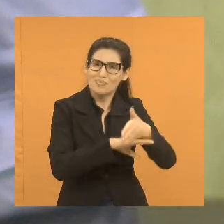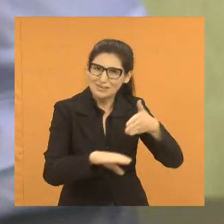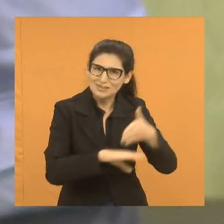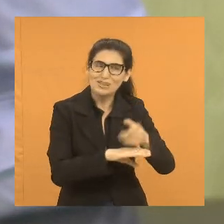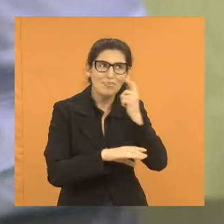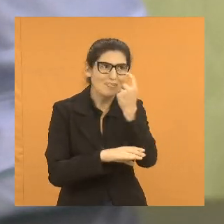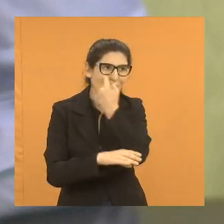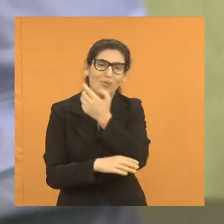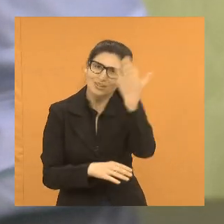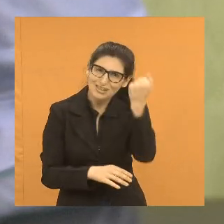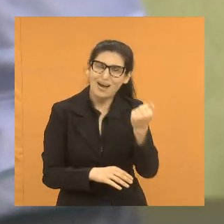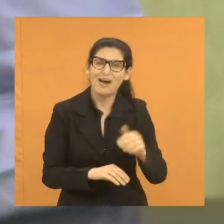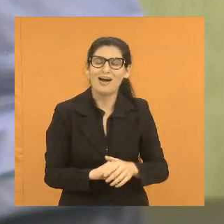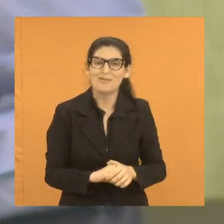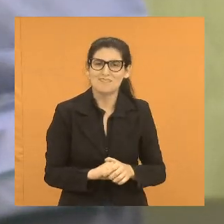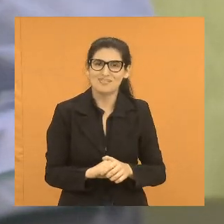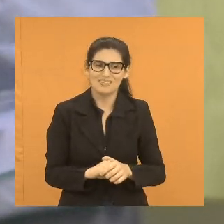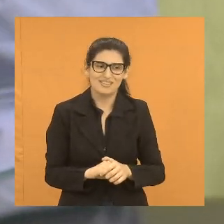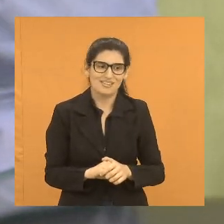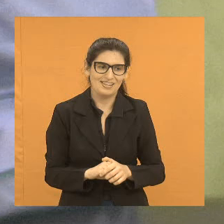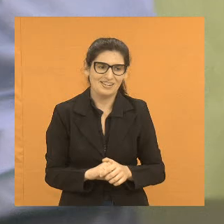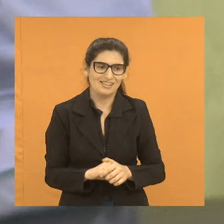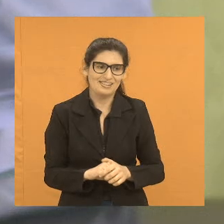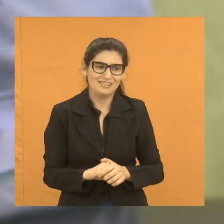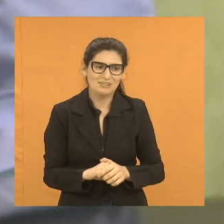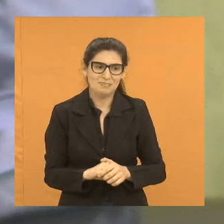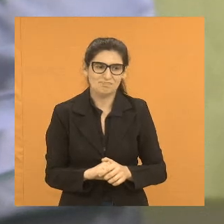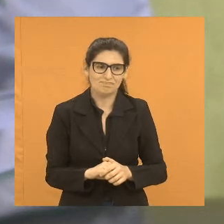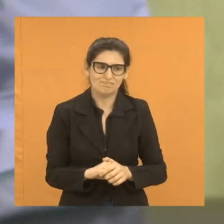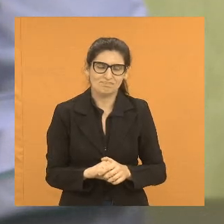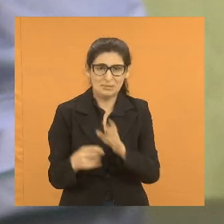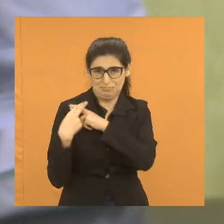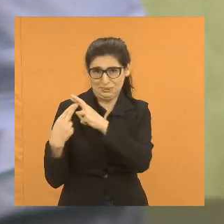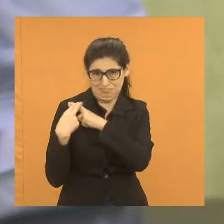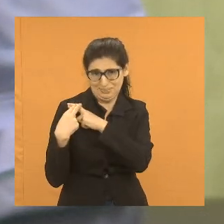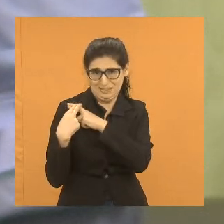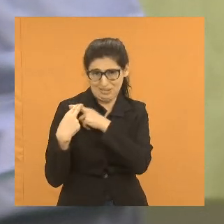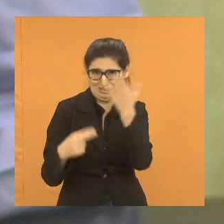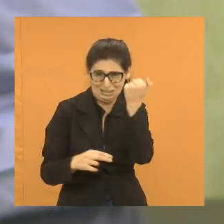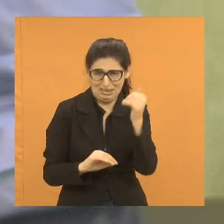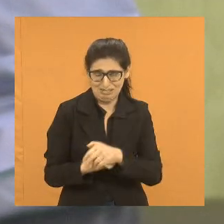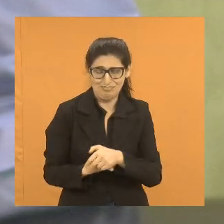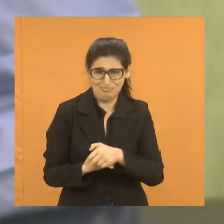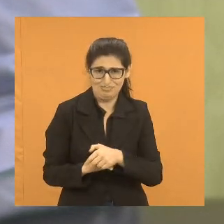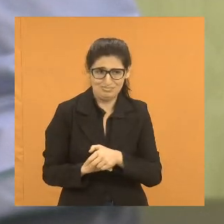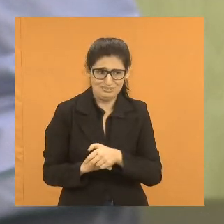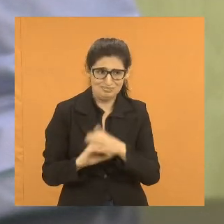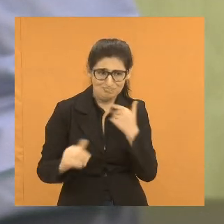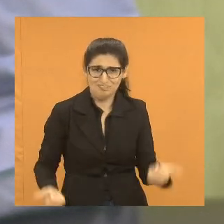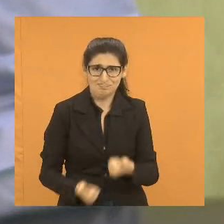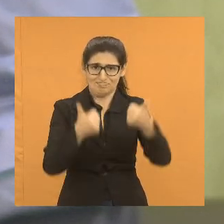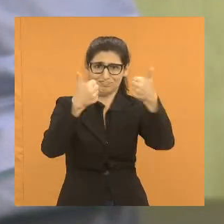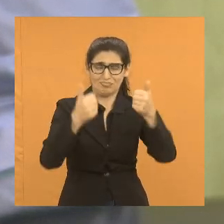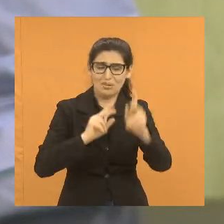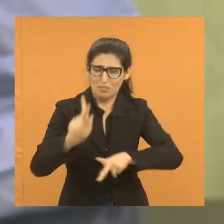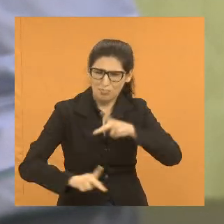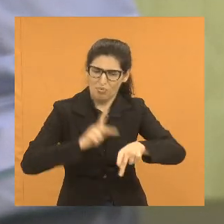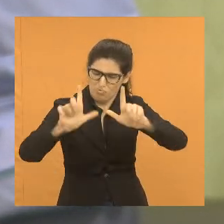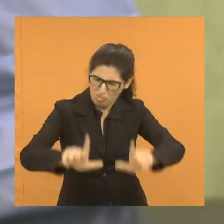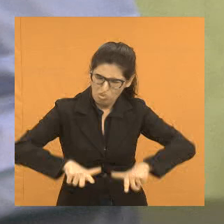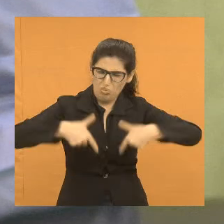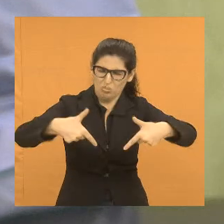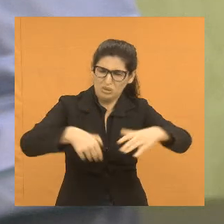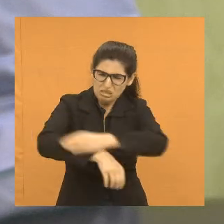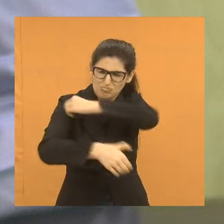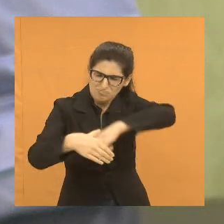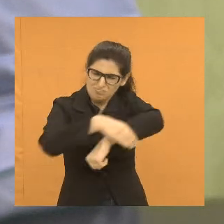disso, também tem essa função. E é uma população de luta, é uma população que, quando não está